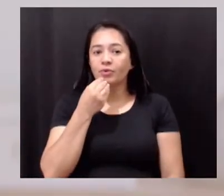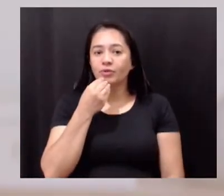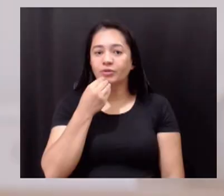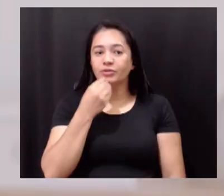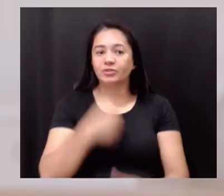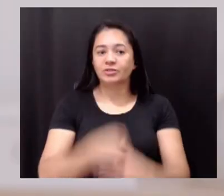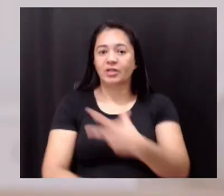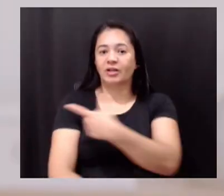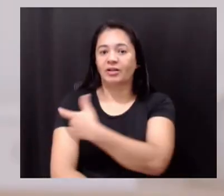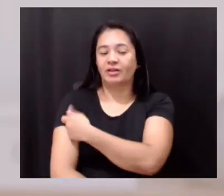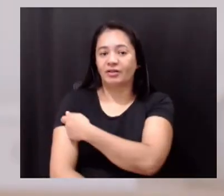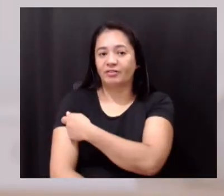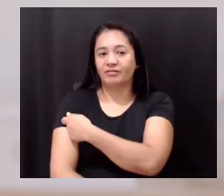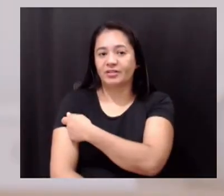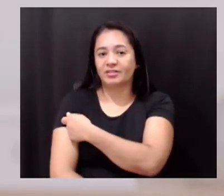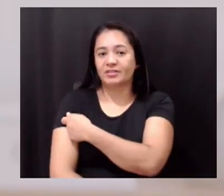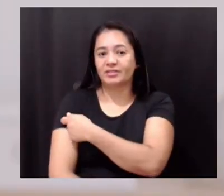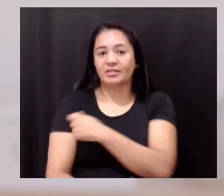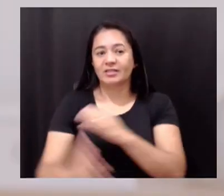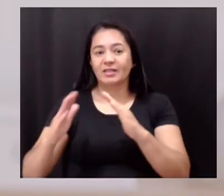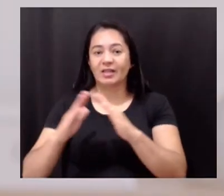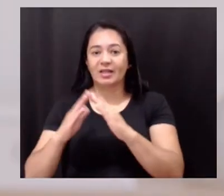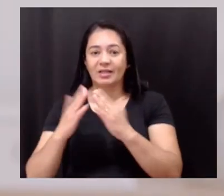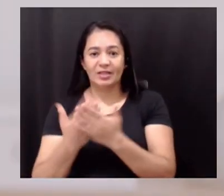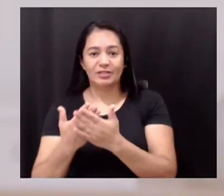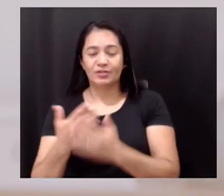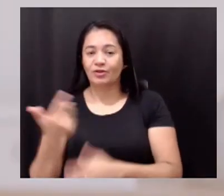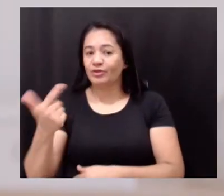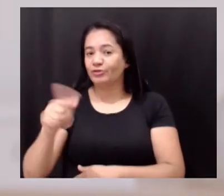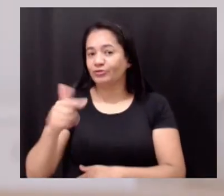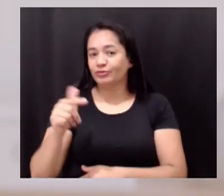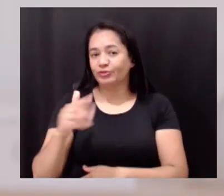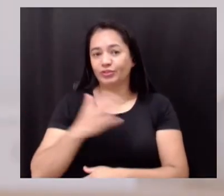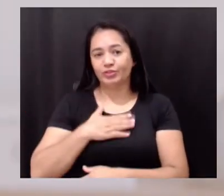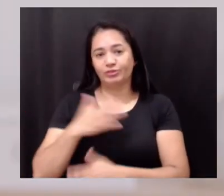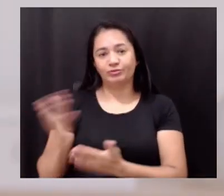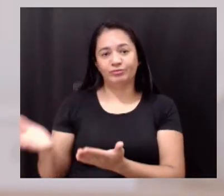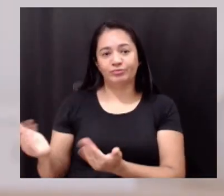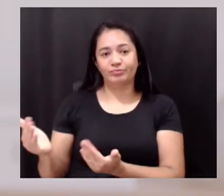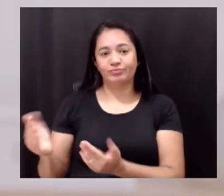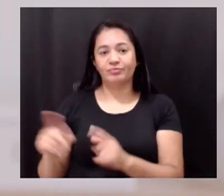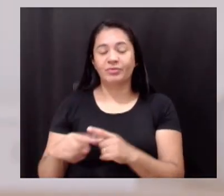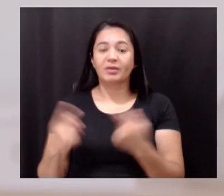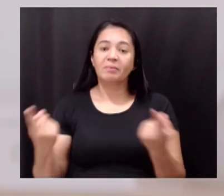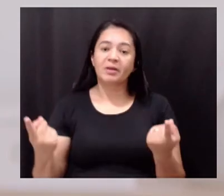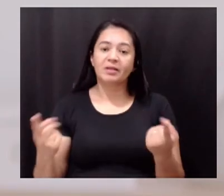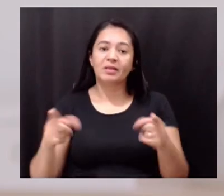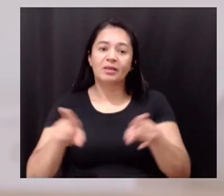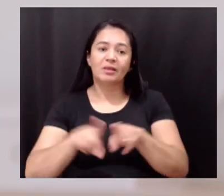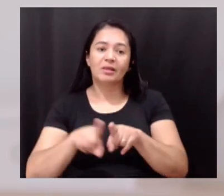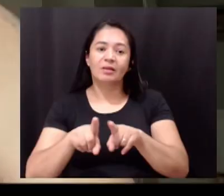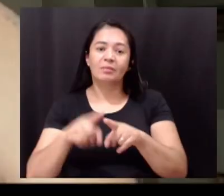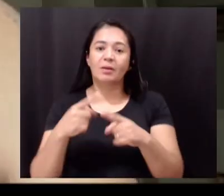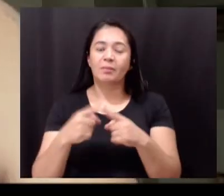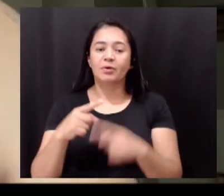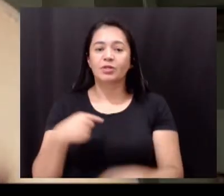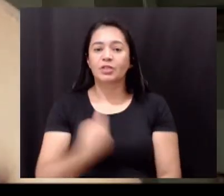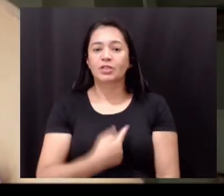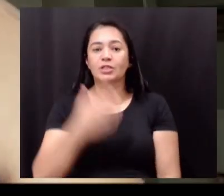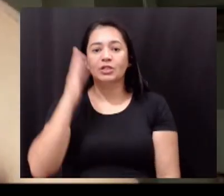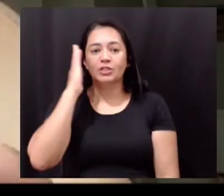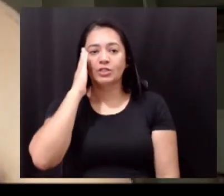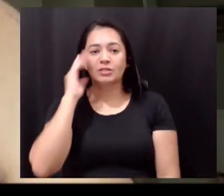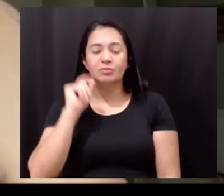na escola, quando a gente era jovem, né, adolescente, mas também porque a gente sabe que a vacina, ela é